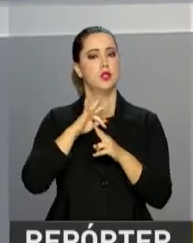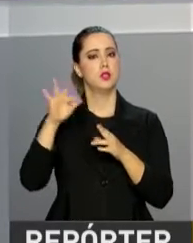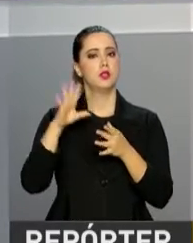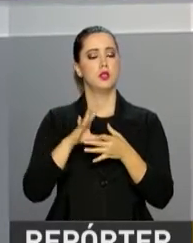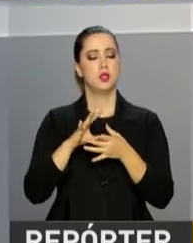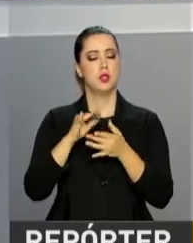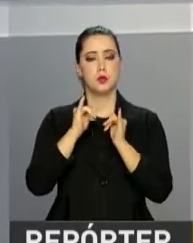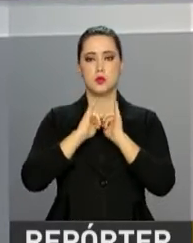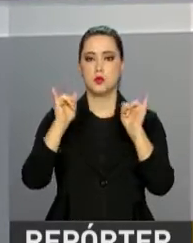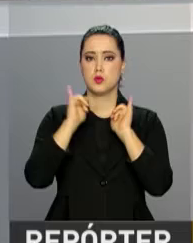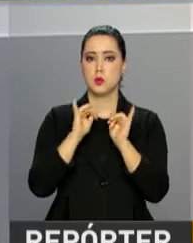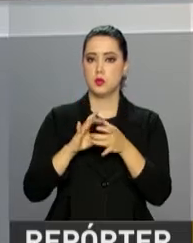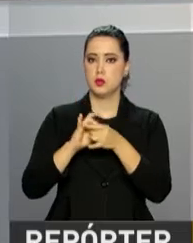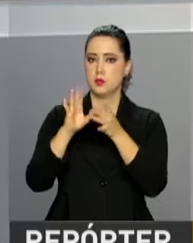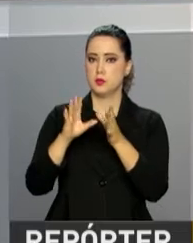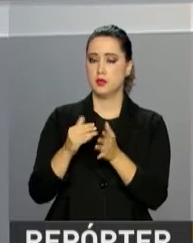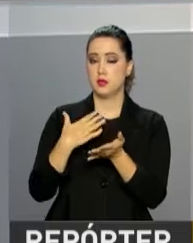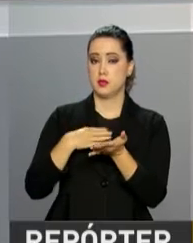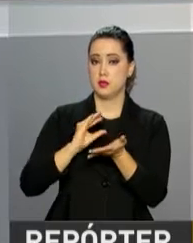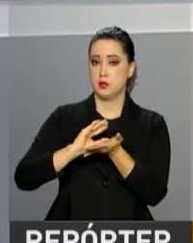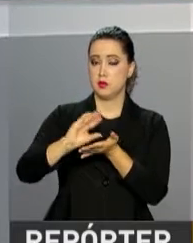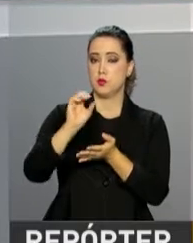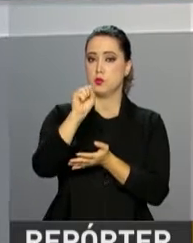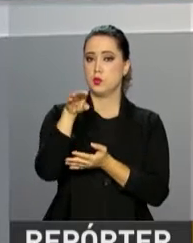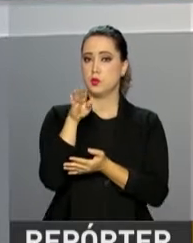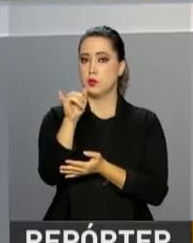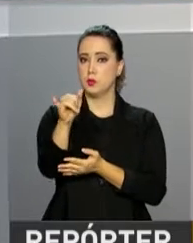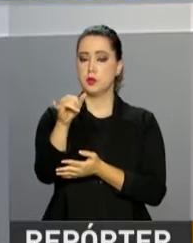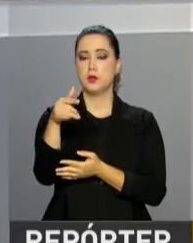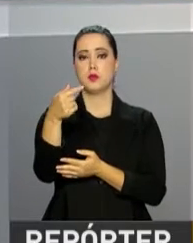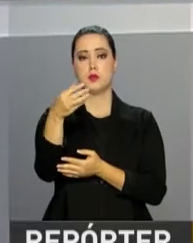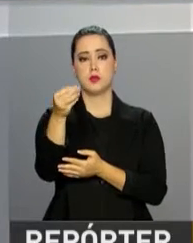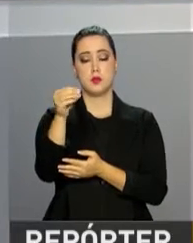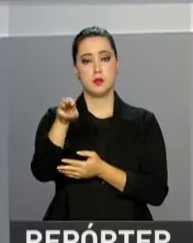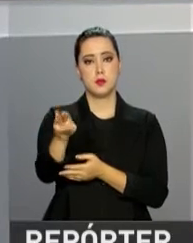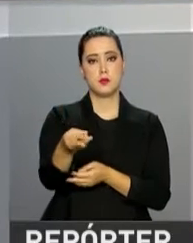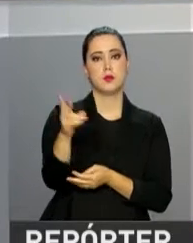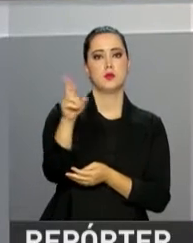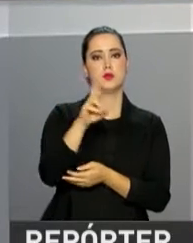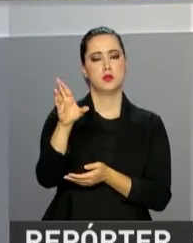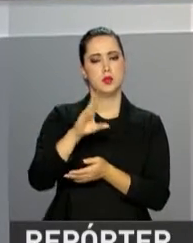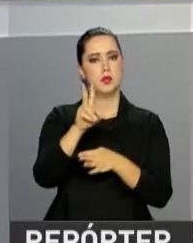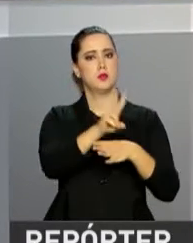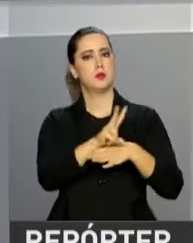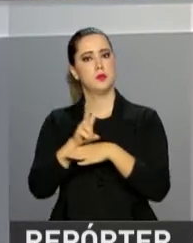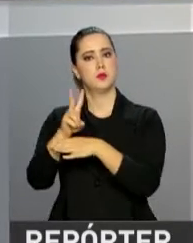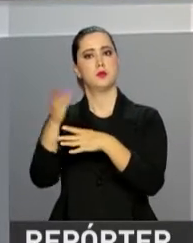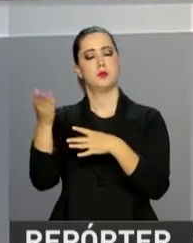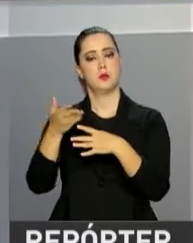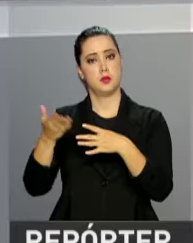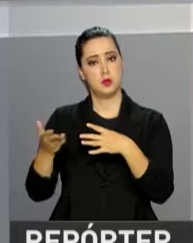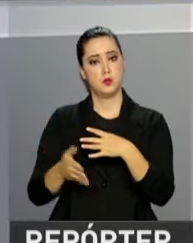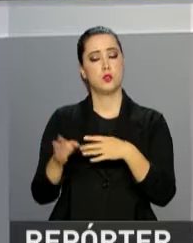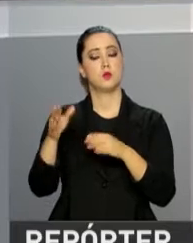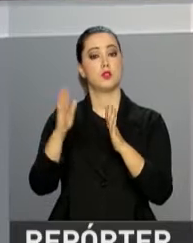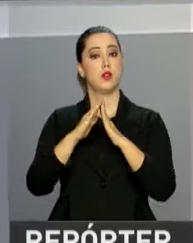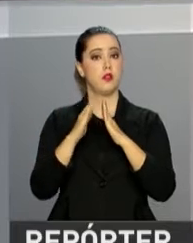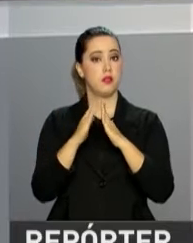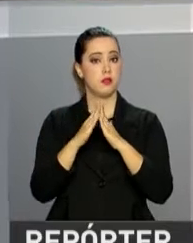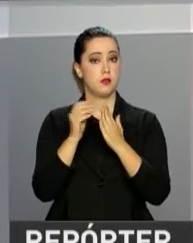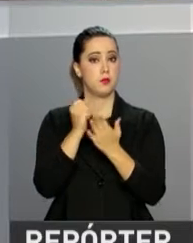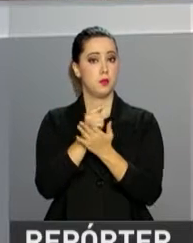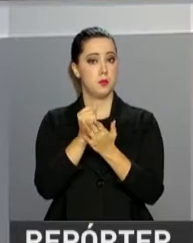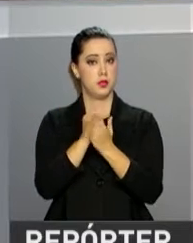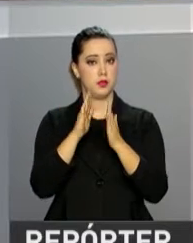liberação suplementar de mais de oito milhões e 700 milhões de reais para crédito imobiliário os recursos são do fundo de garantia